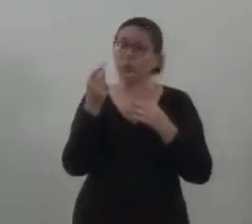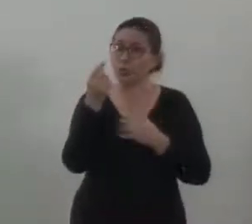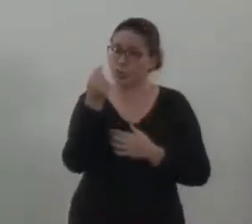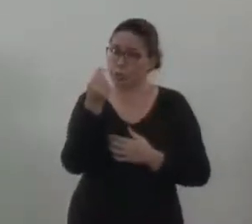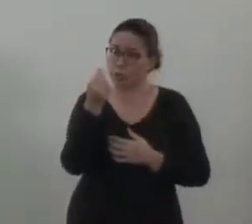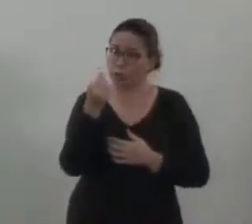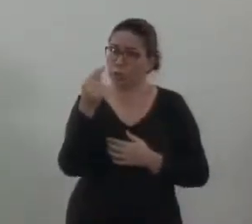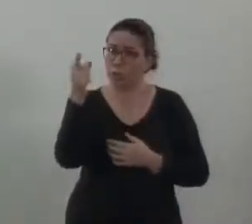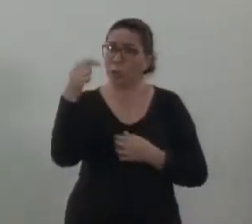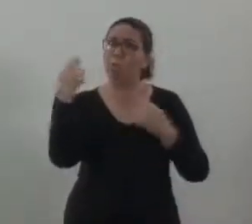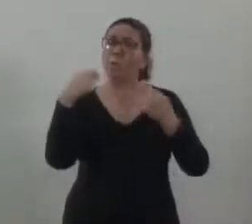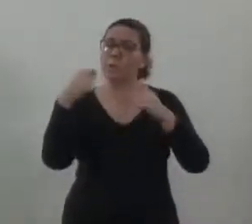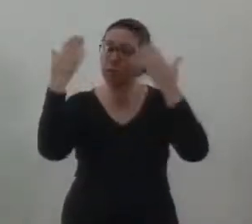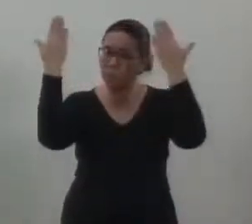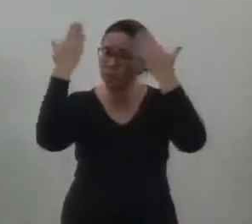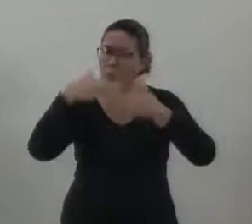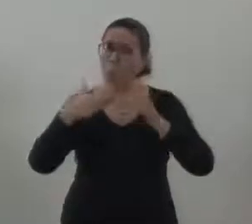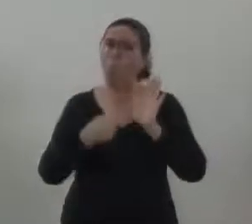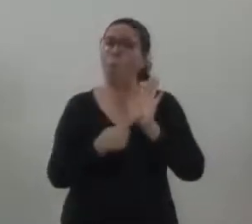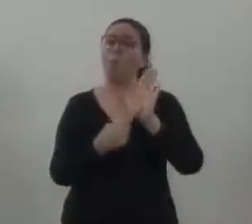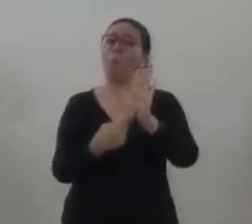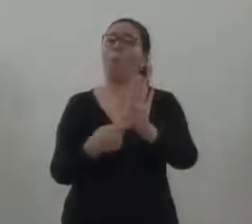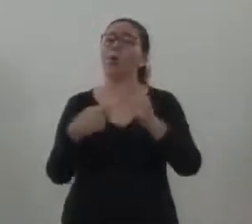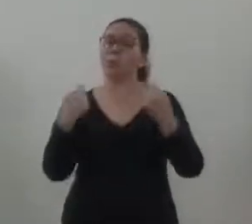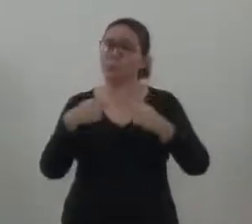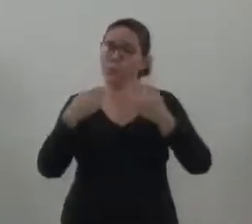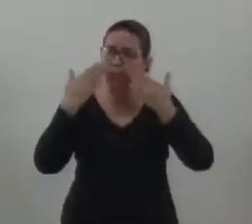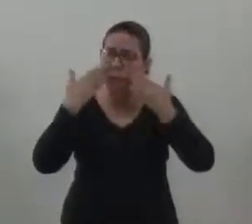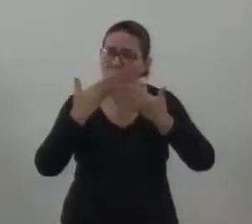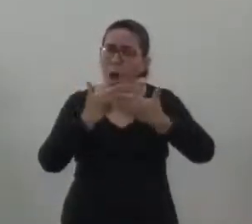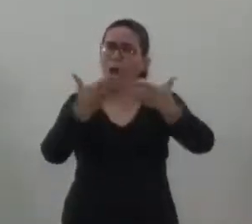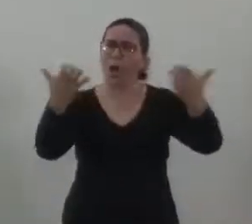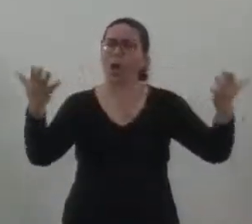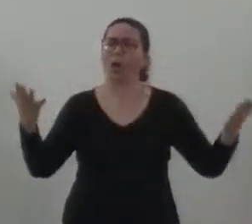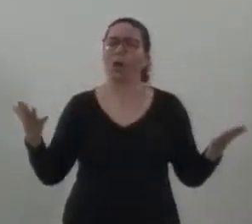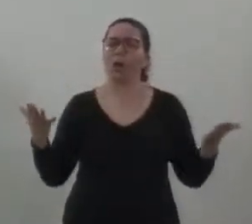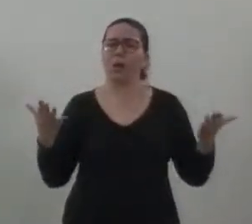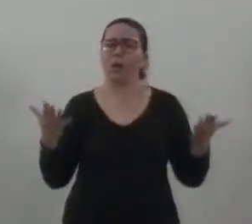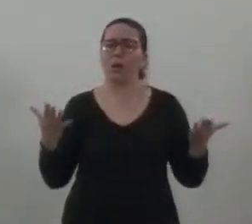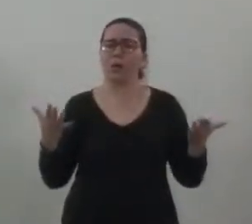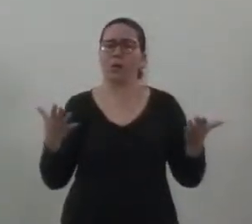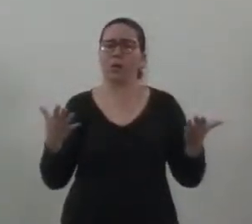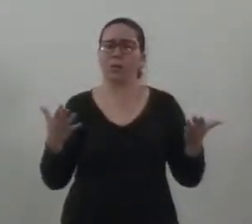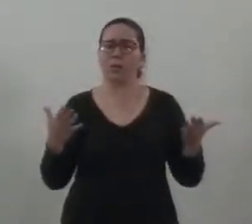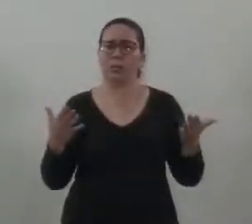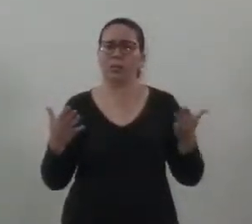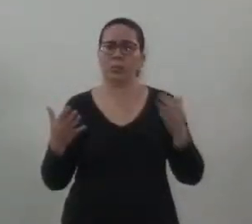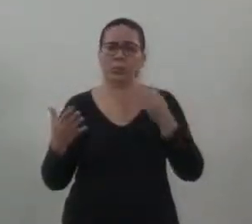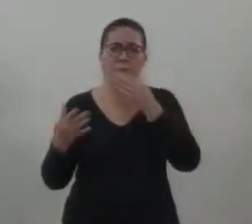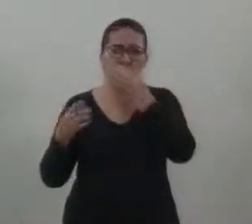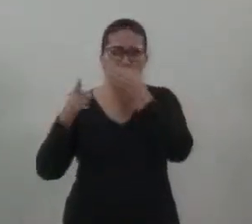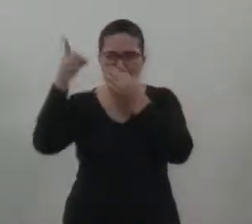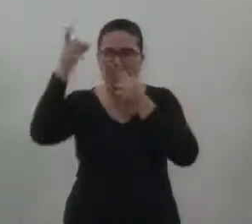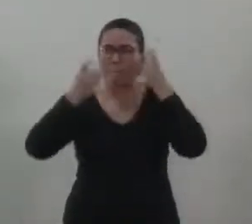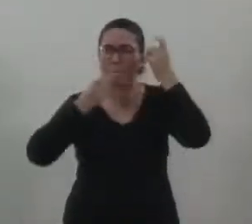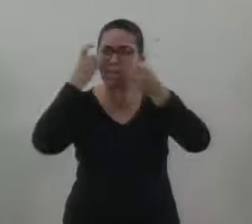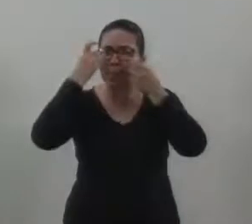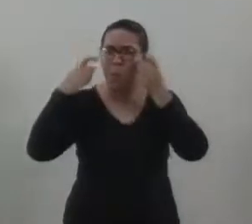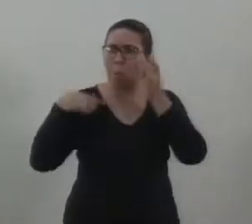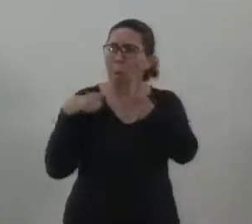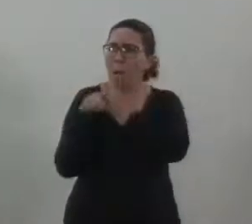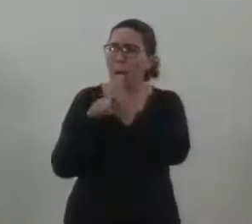ser gasto e precisa ser prestado conta de uma maneira muito clara. Qual é essa preocupação de ser fiscalizado? Não é